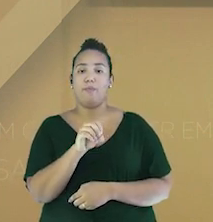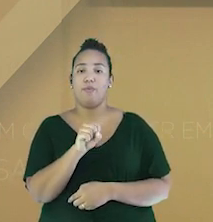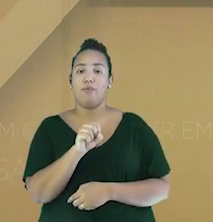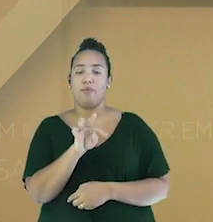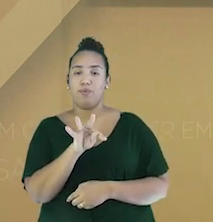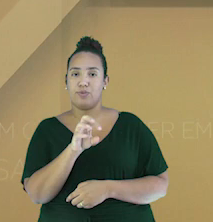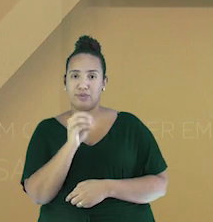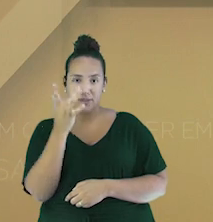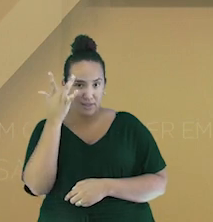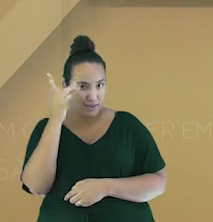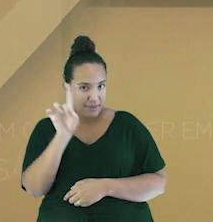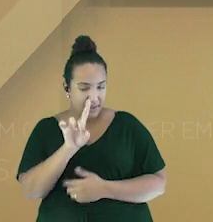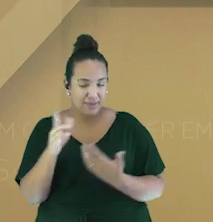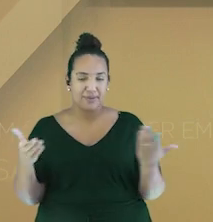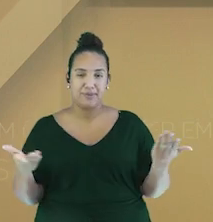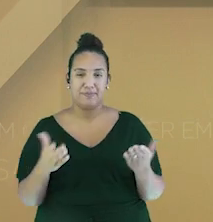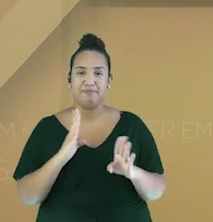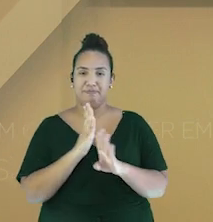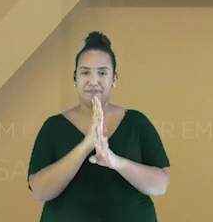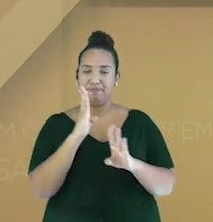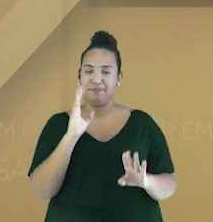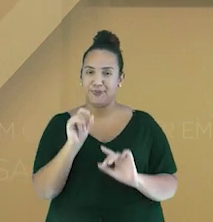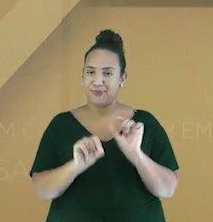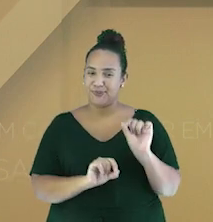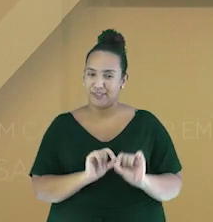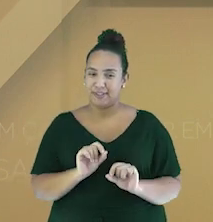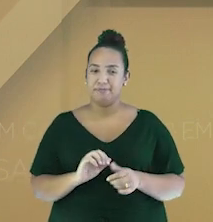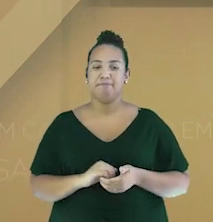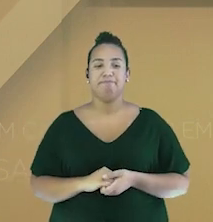aí e vamos descobrir o que é um número composto.